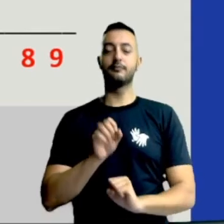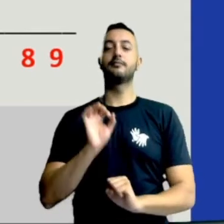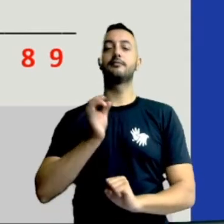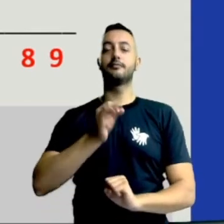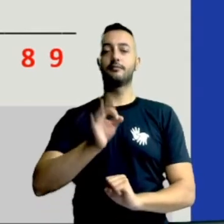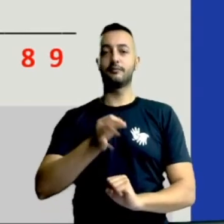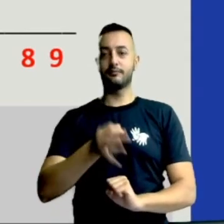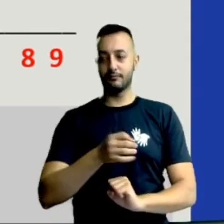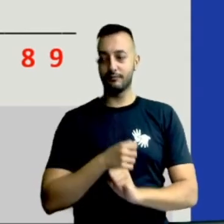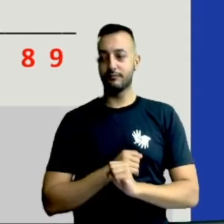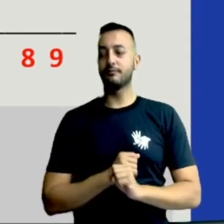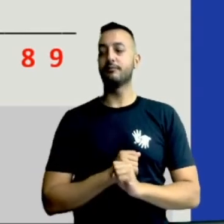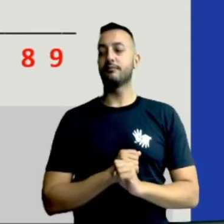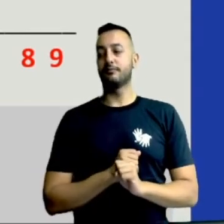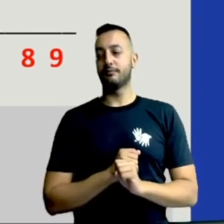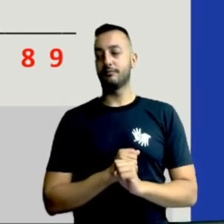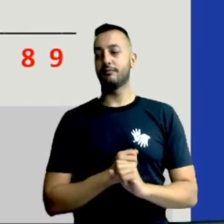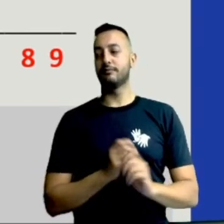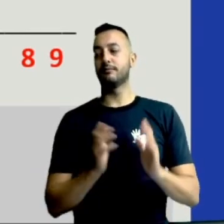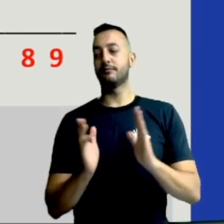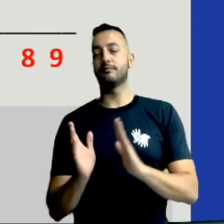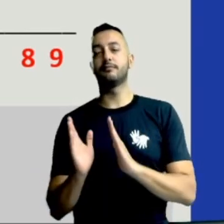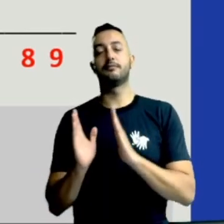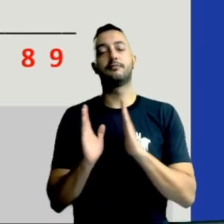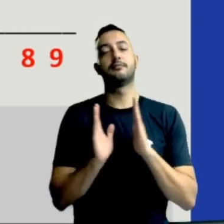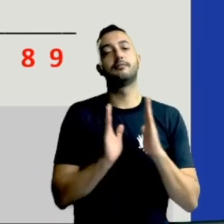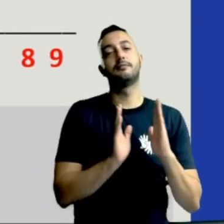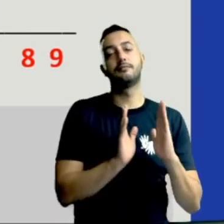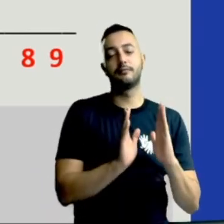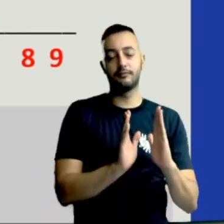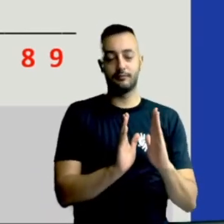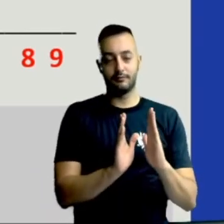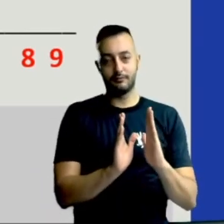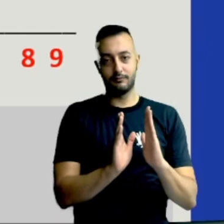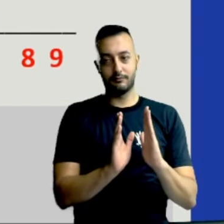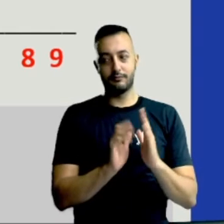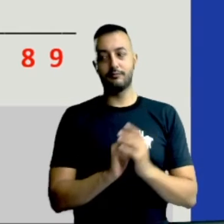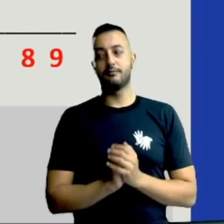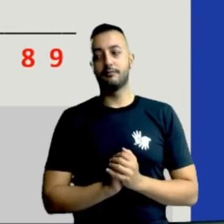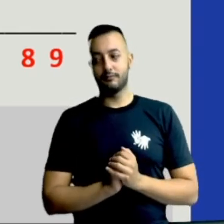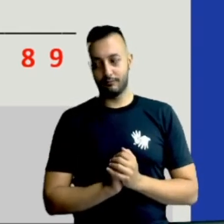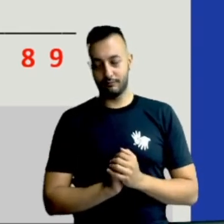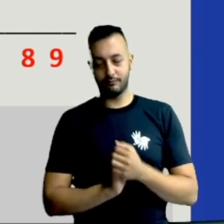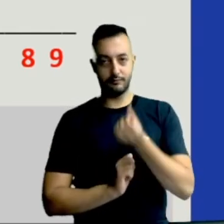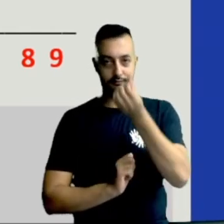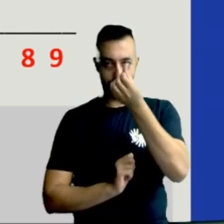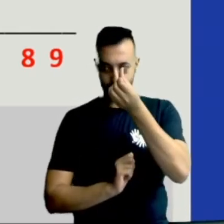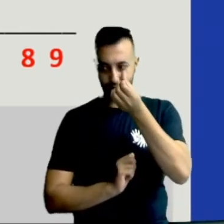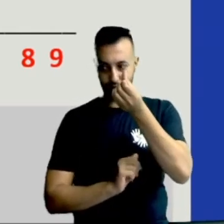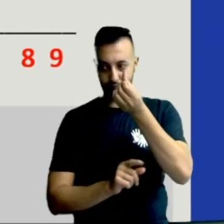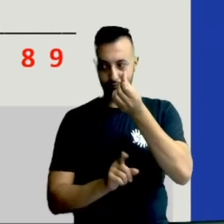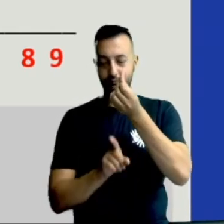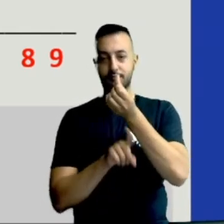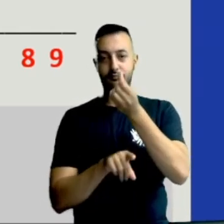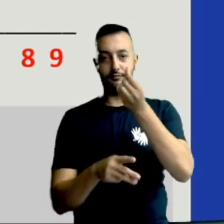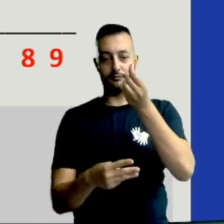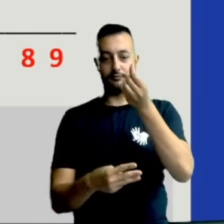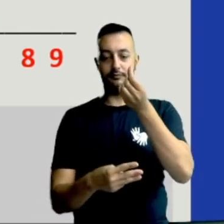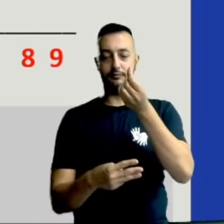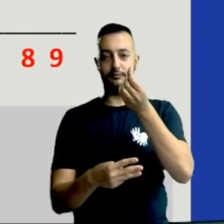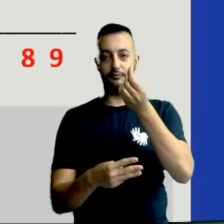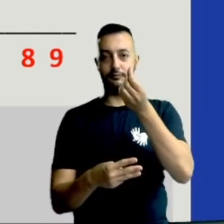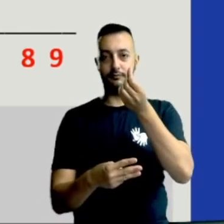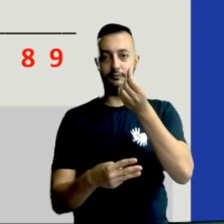isso mesmo. Vamos agora subtrair a casa das centenas. 6 menos